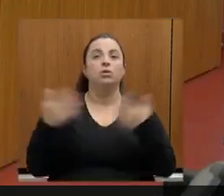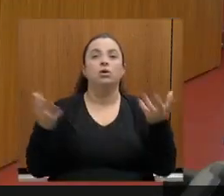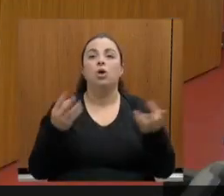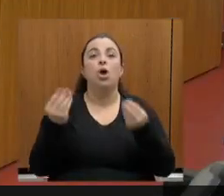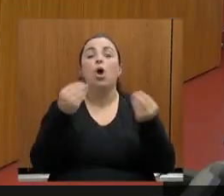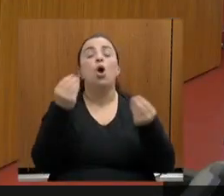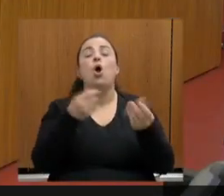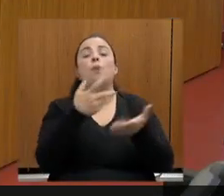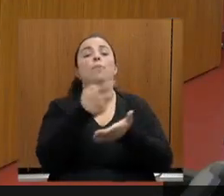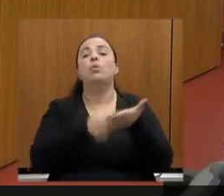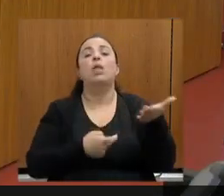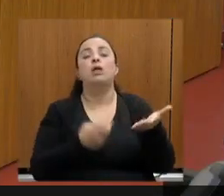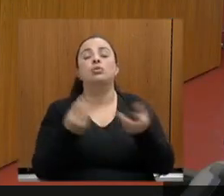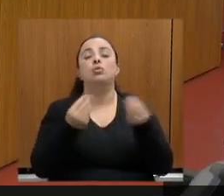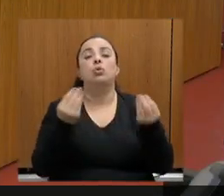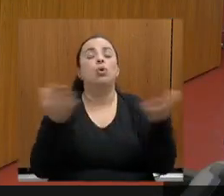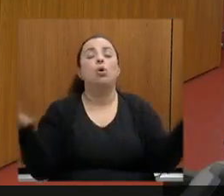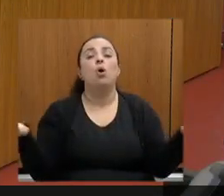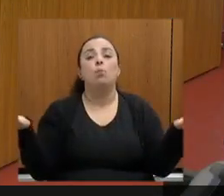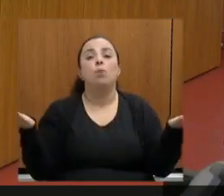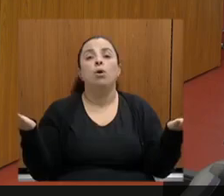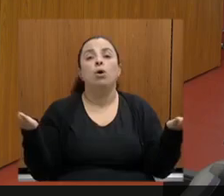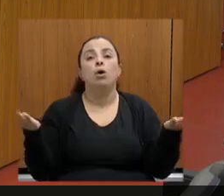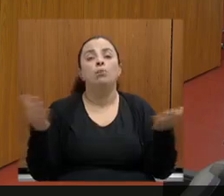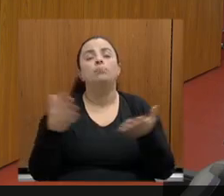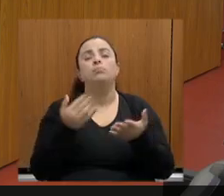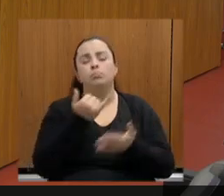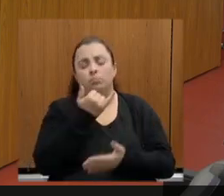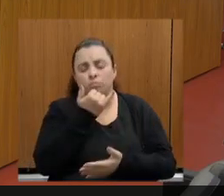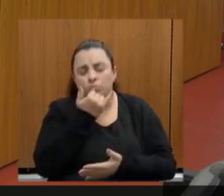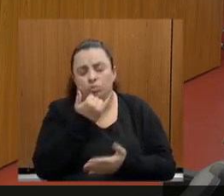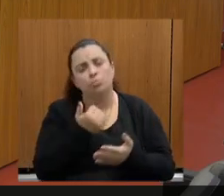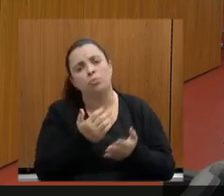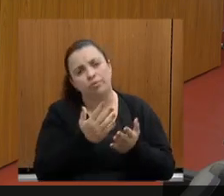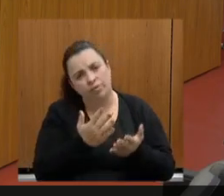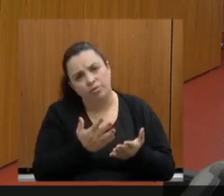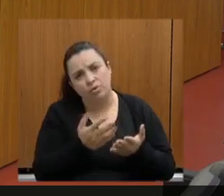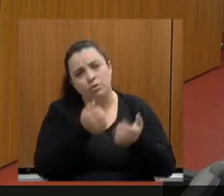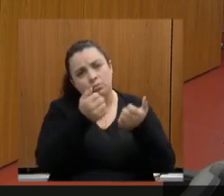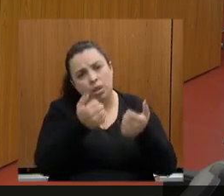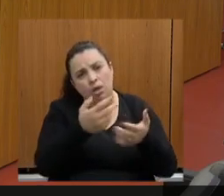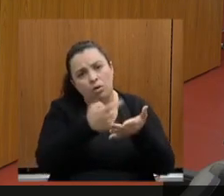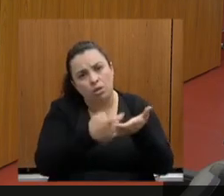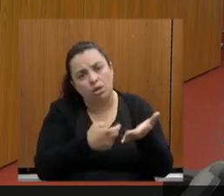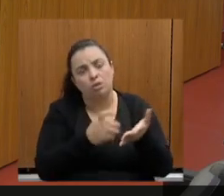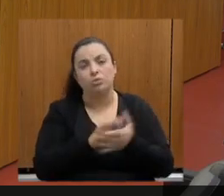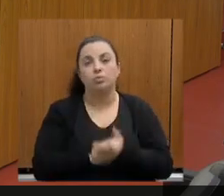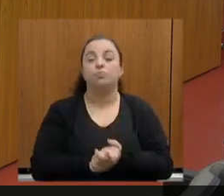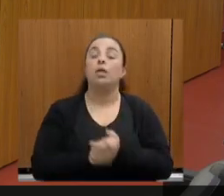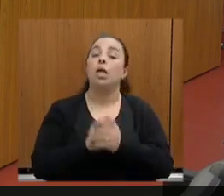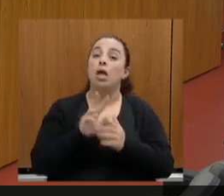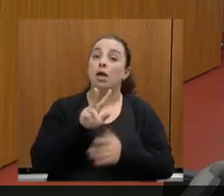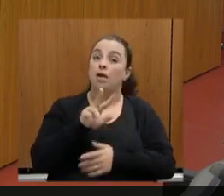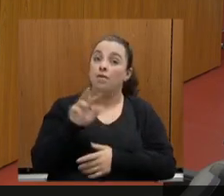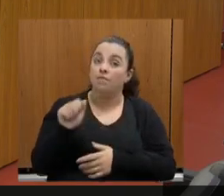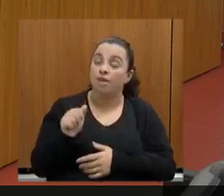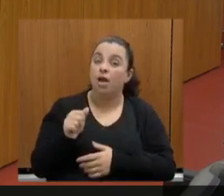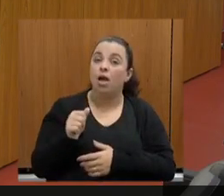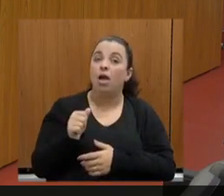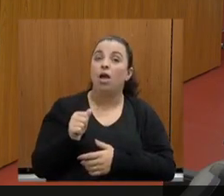errado observação mas como vai ficar redação por gentileza Então vai ser feito a redação